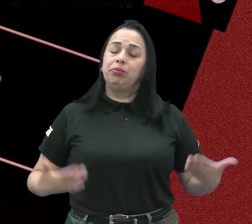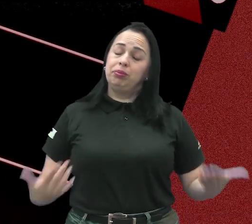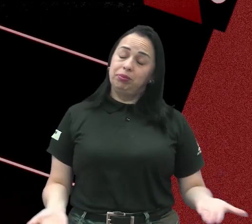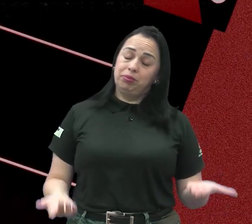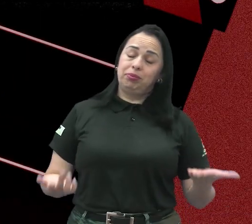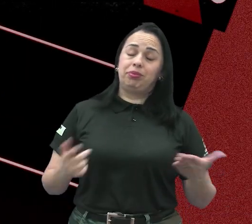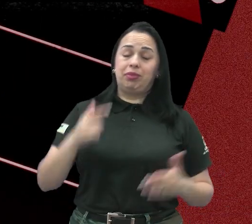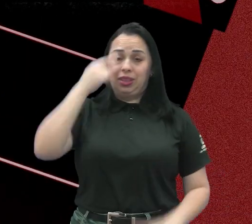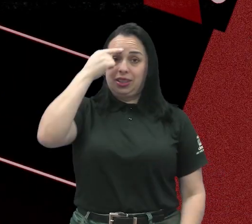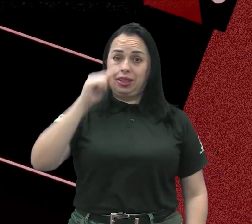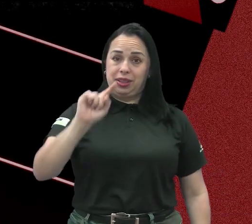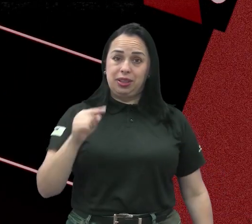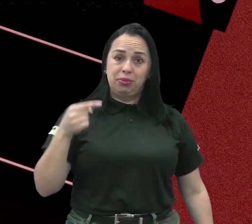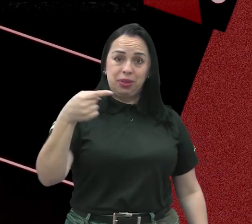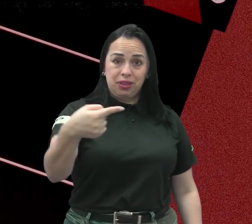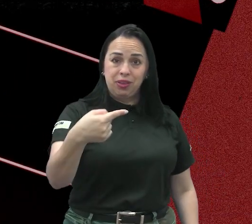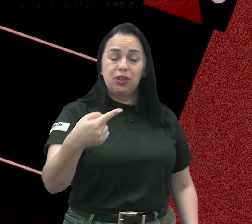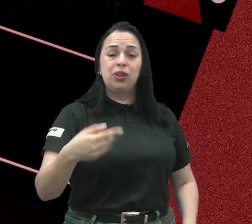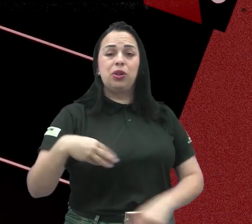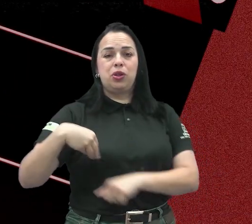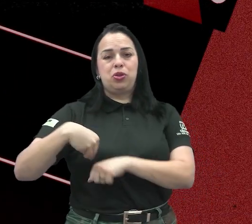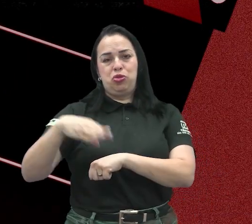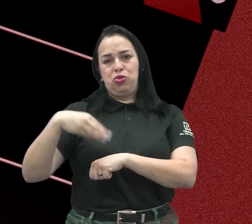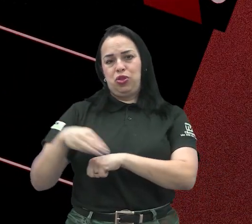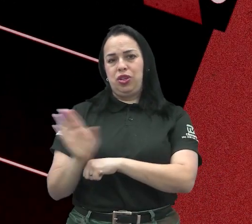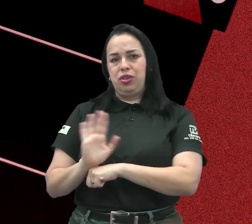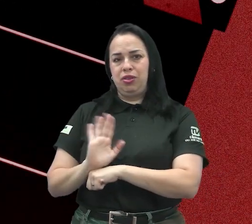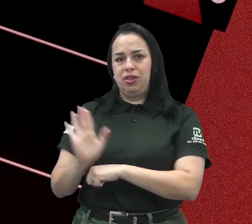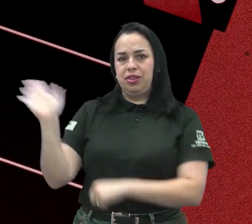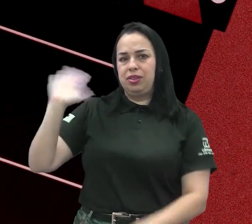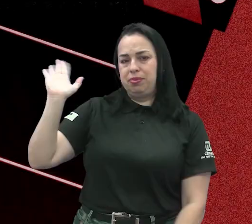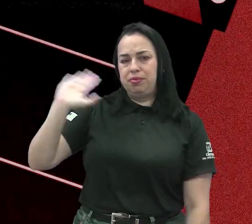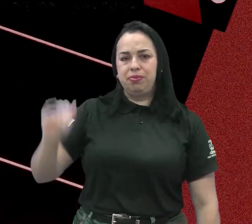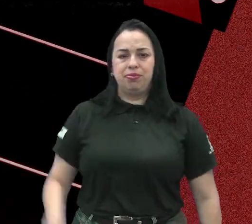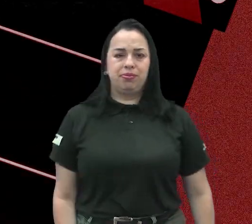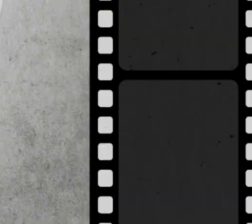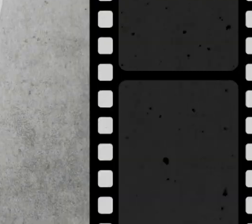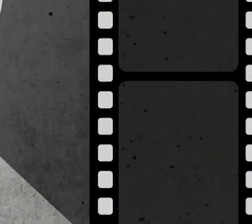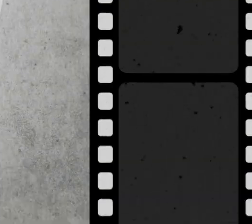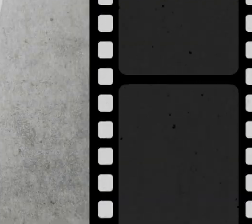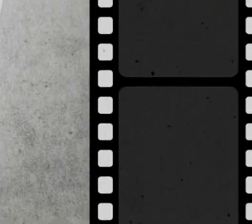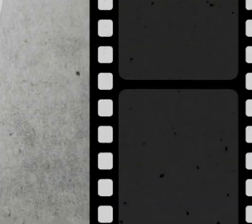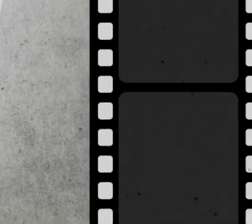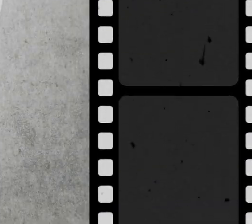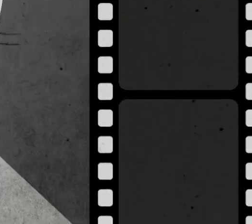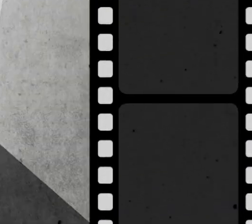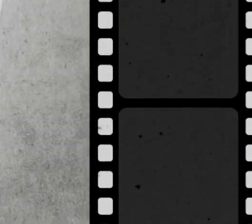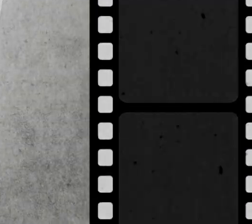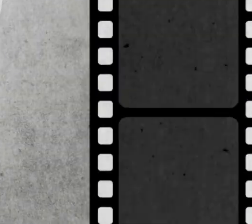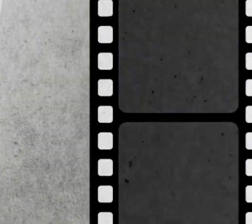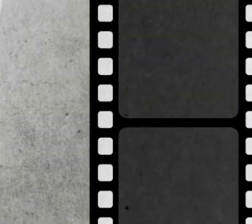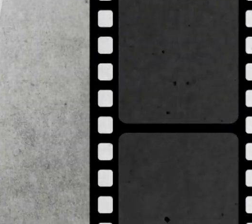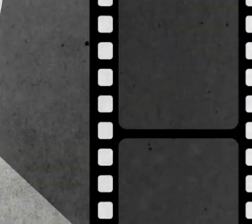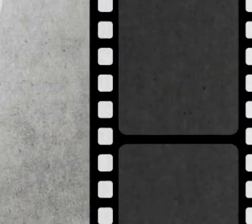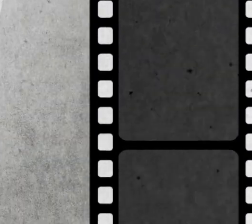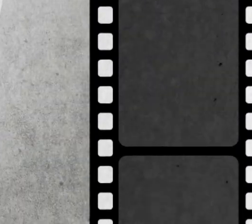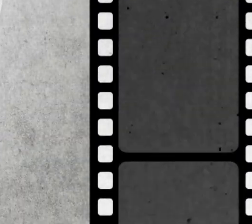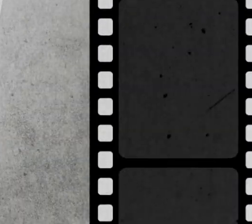É isso, pessoal. Na semana que vem eu volto com mais um filme para vocês. Até mais!